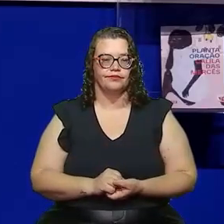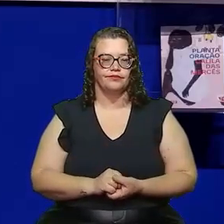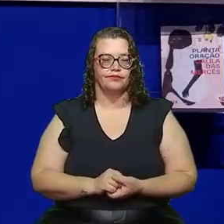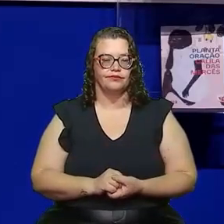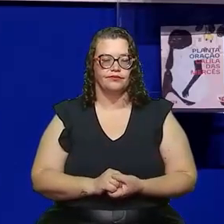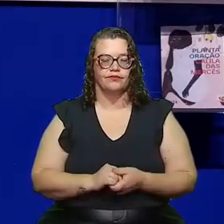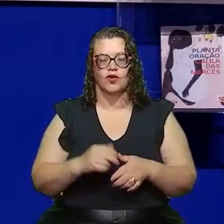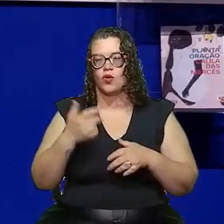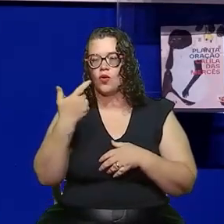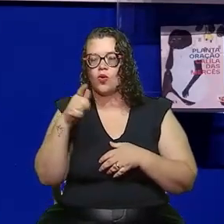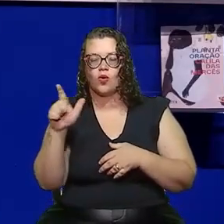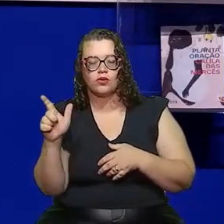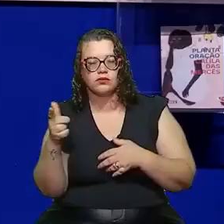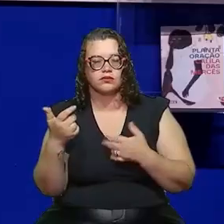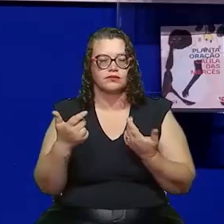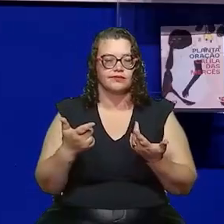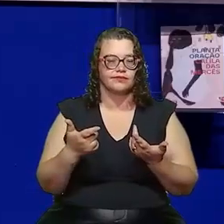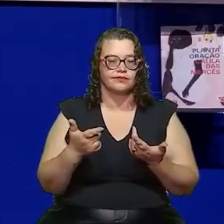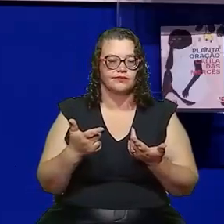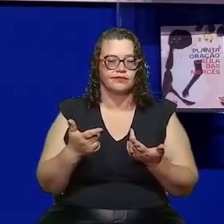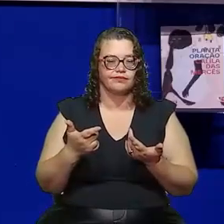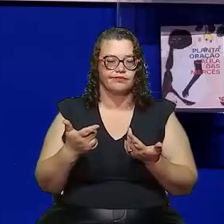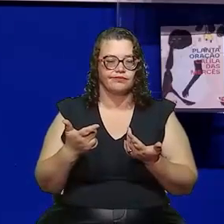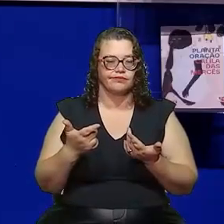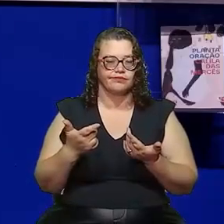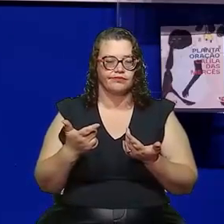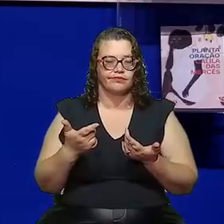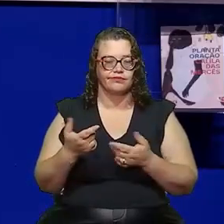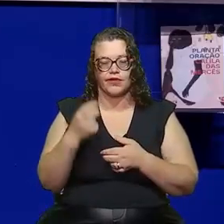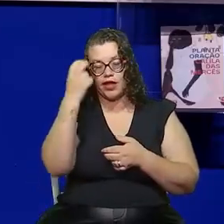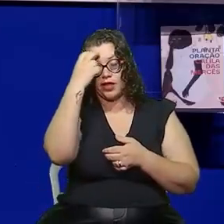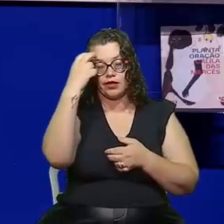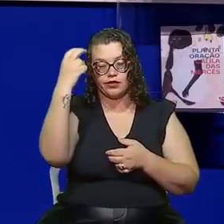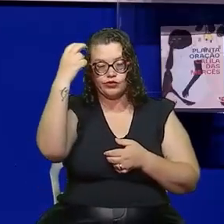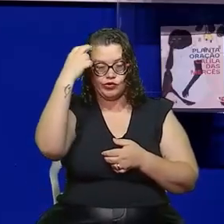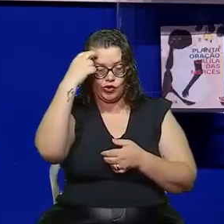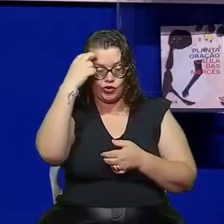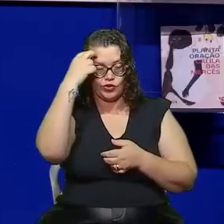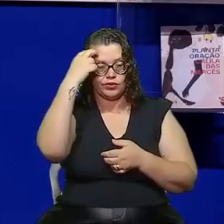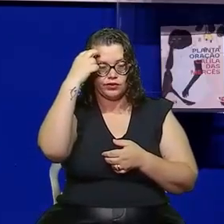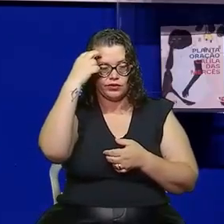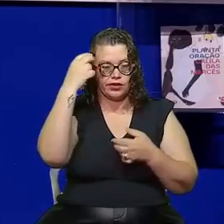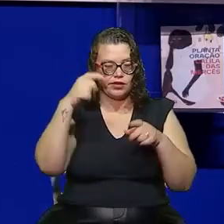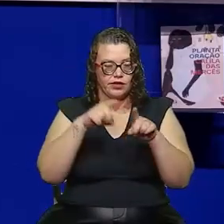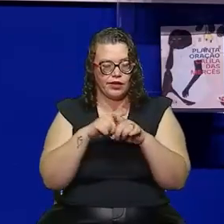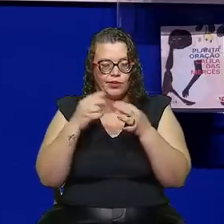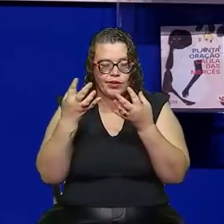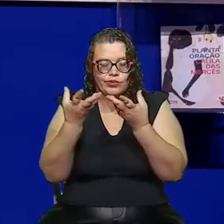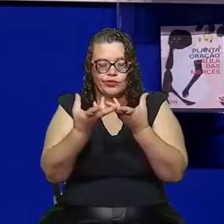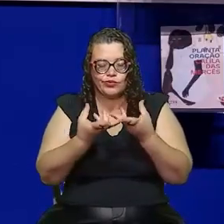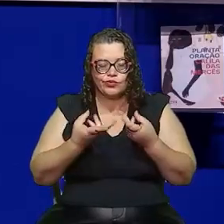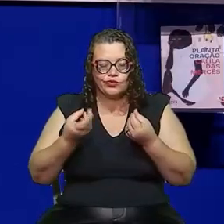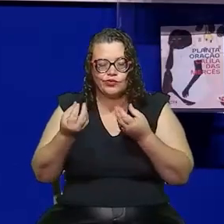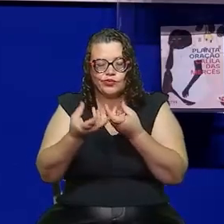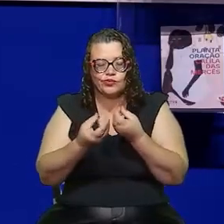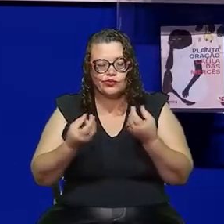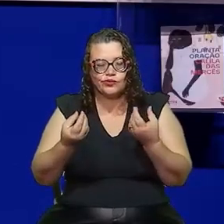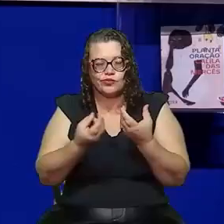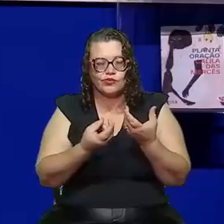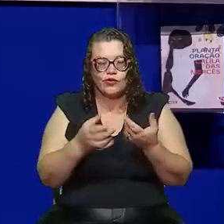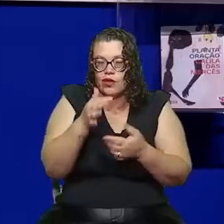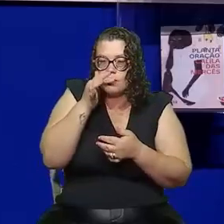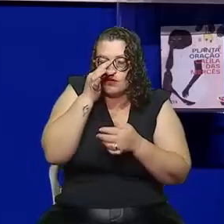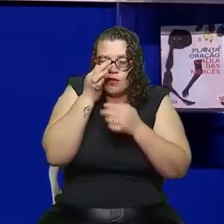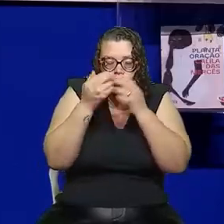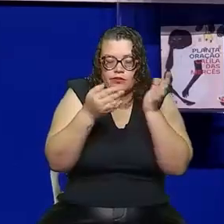por várias razões, pela sua inteligência, pela sua sensibilidade, pela sua elegância, pelo